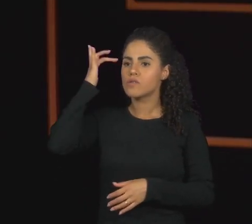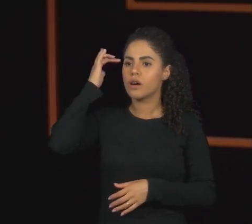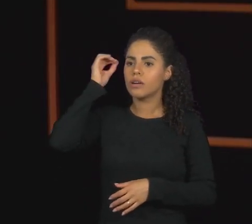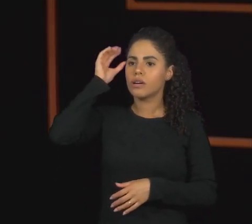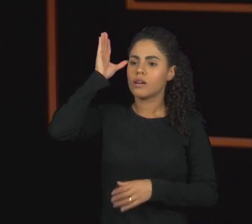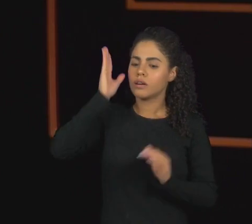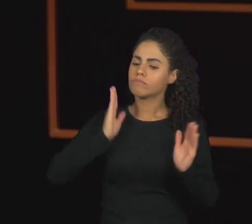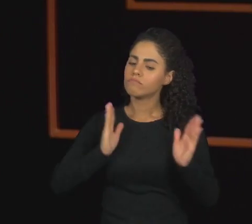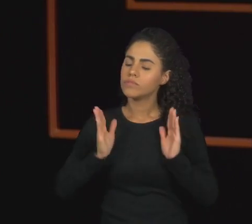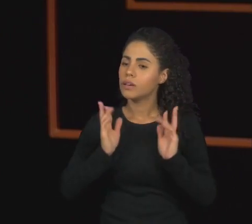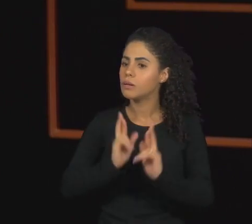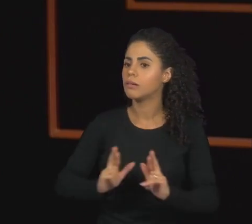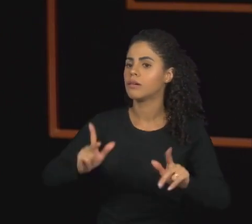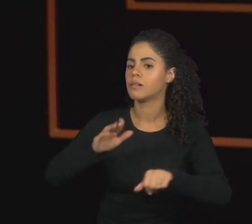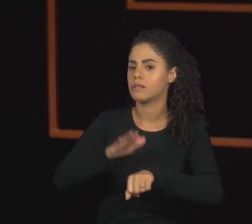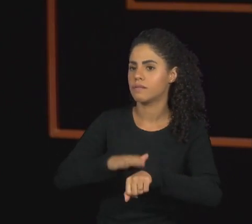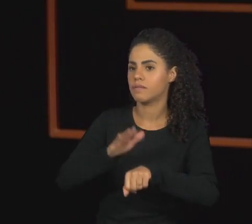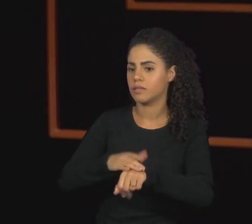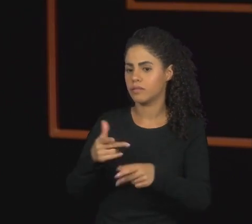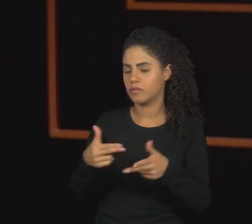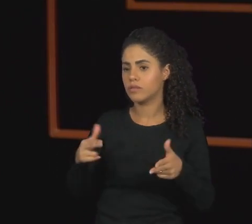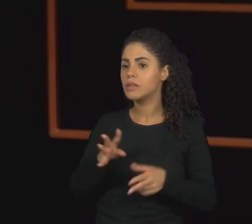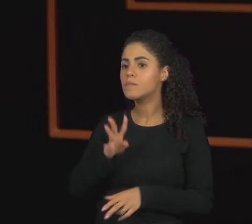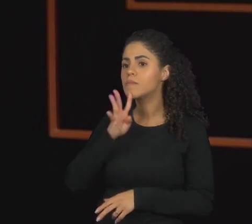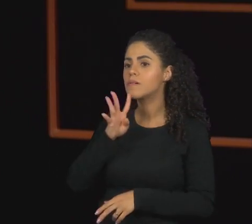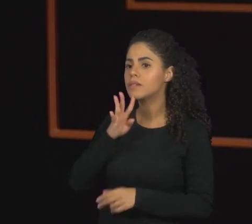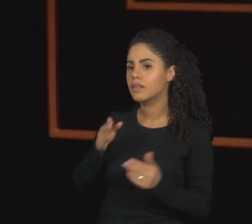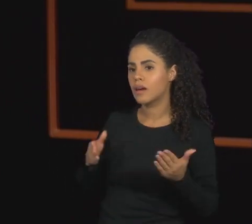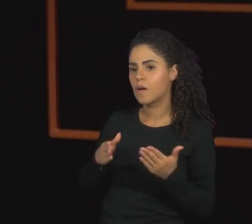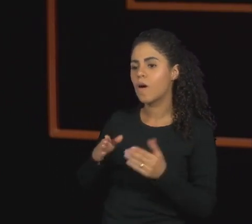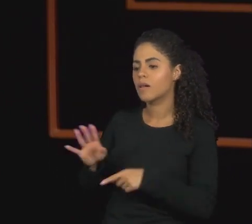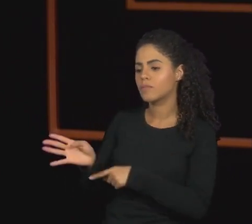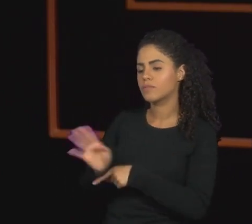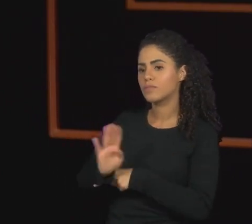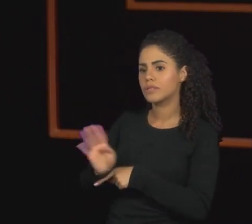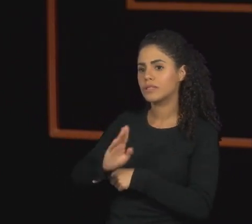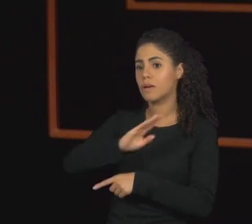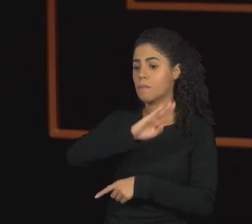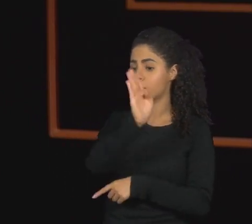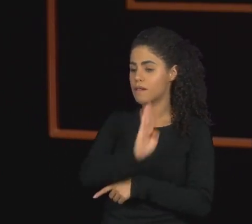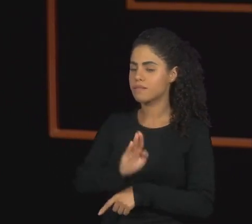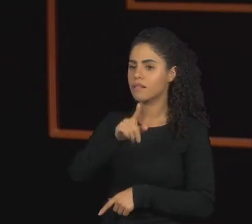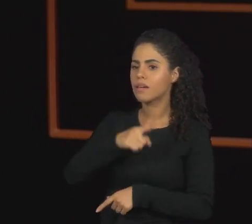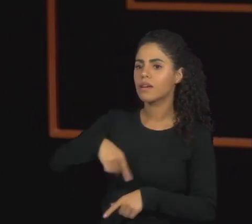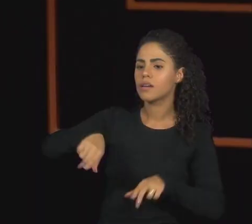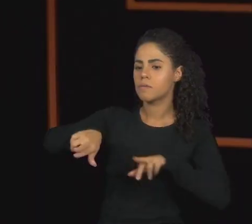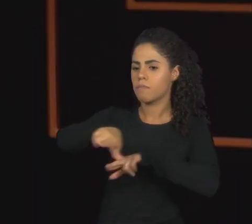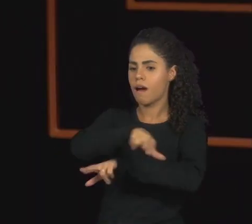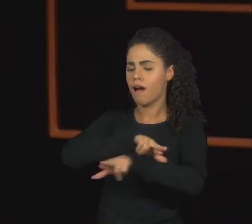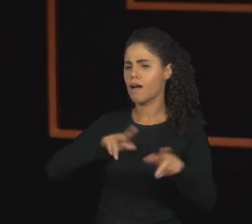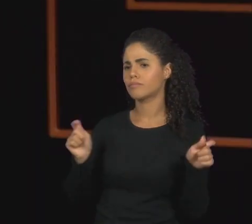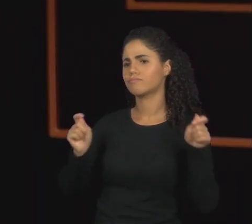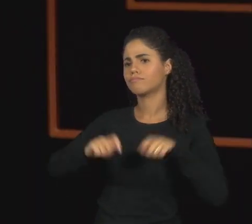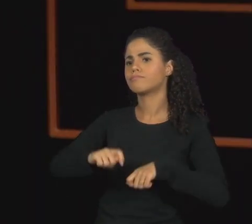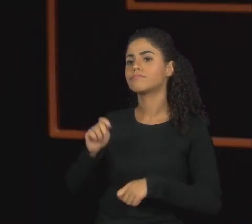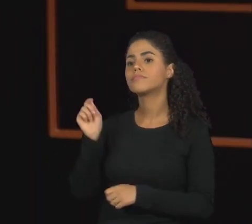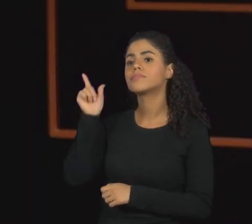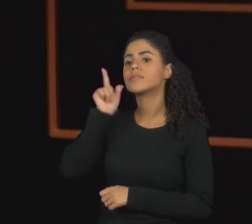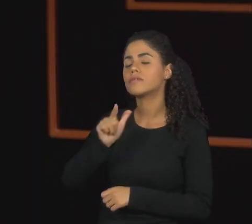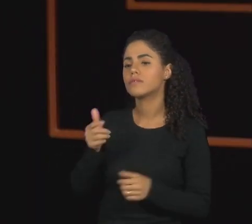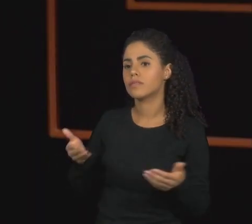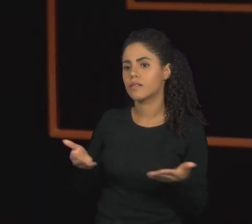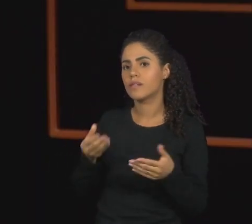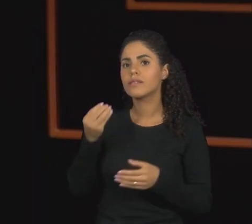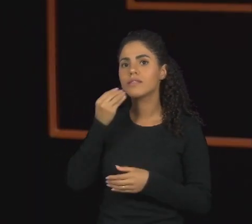tempo fazendo e conhecendo o cinema brasileiro na sua variedade e a possibilidade de